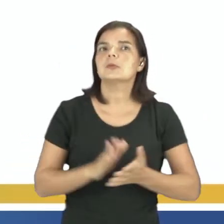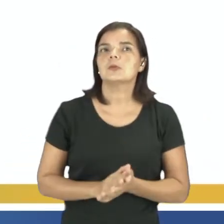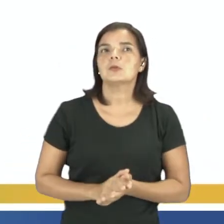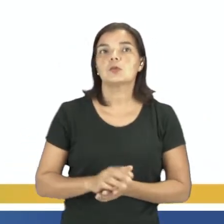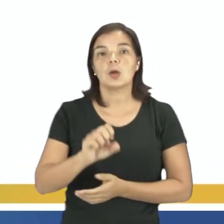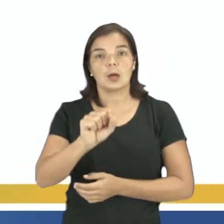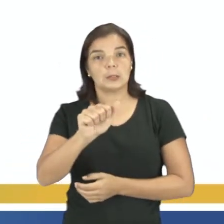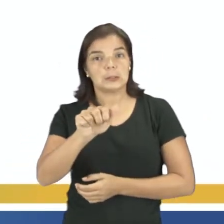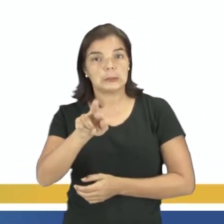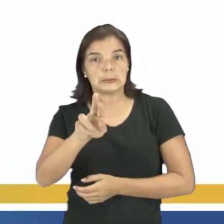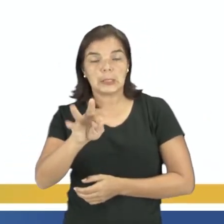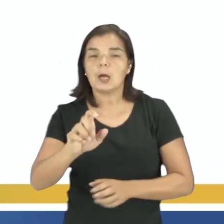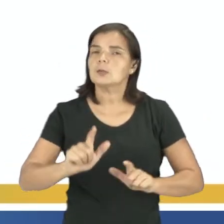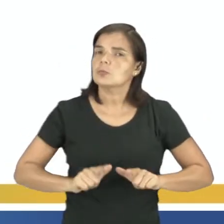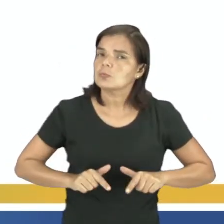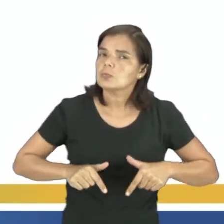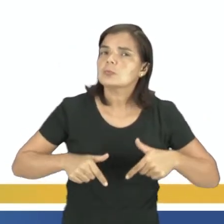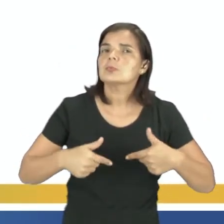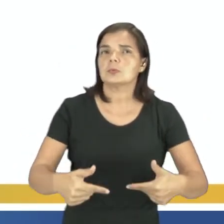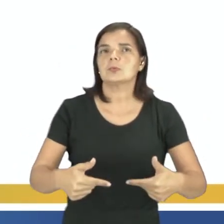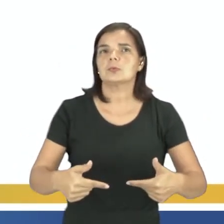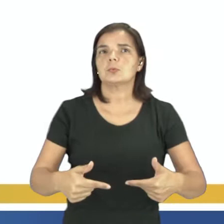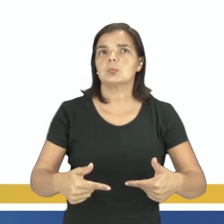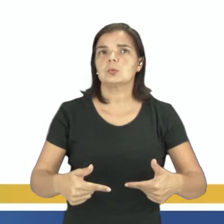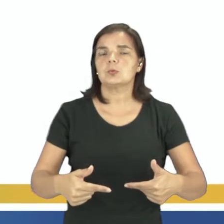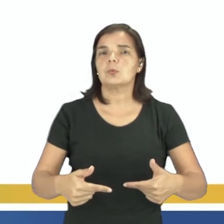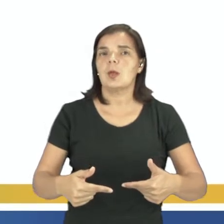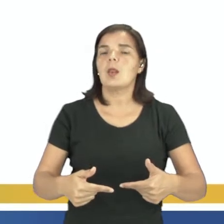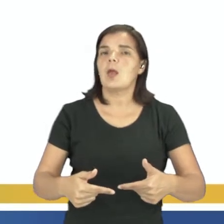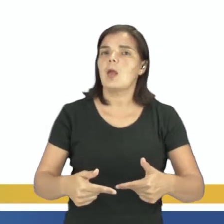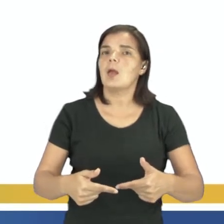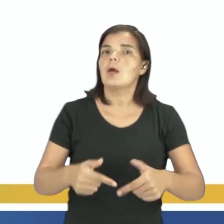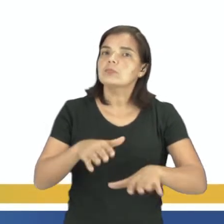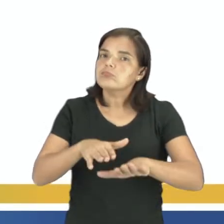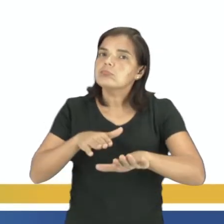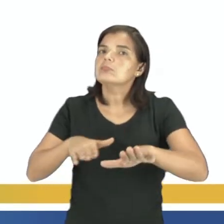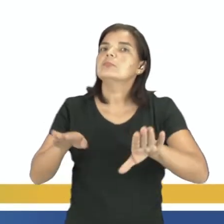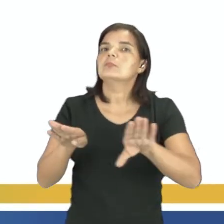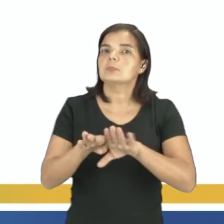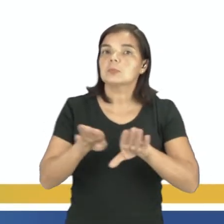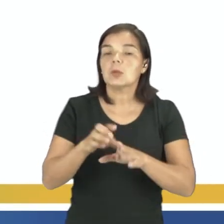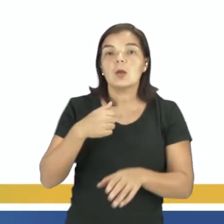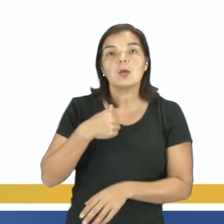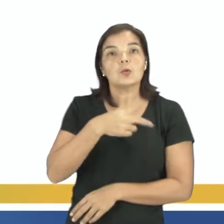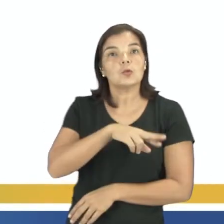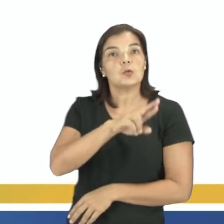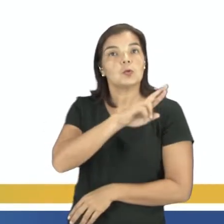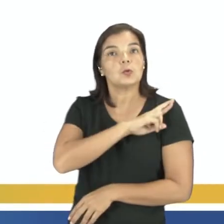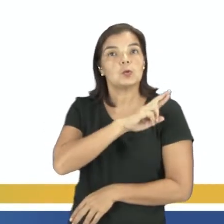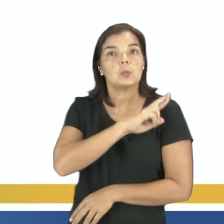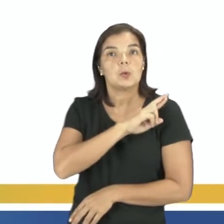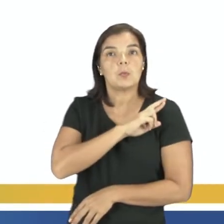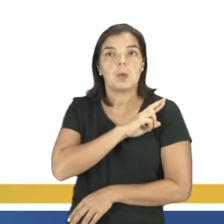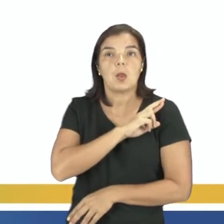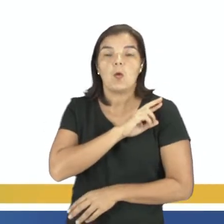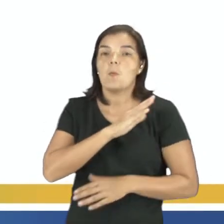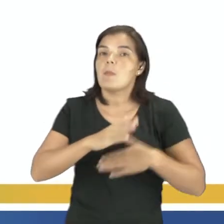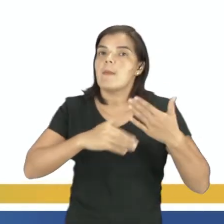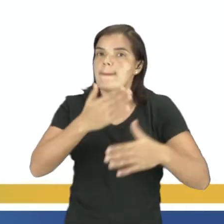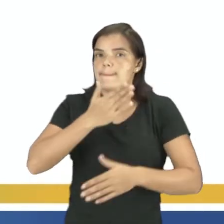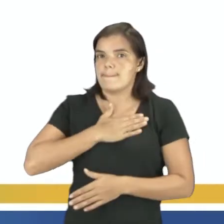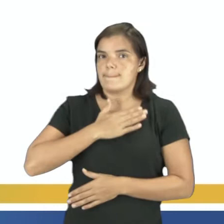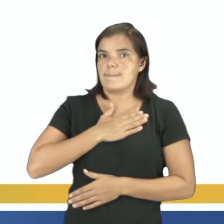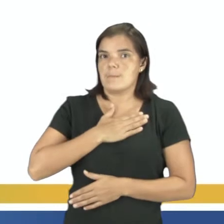né, militante com um comício, meio que a gente, eu sou responsável não só pela construção de